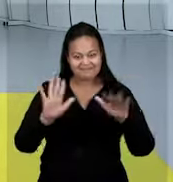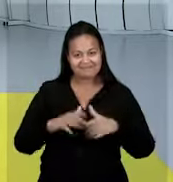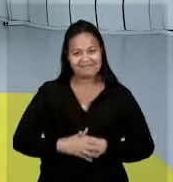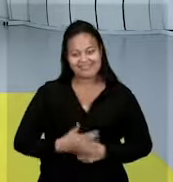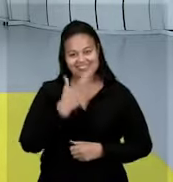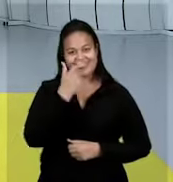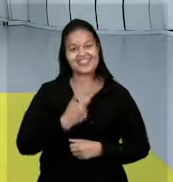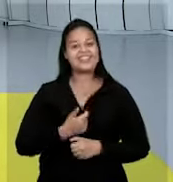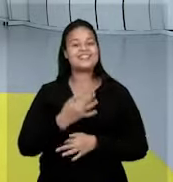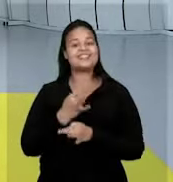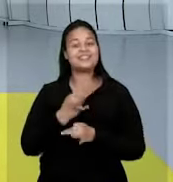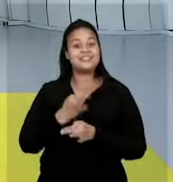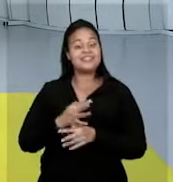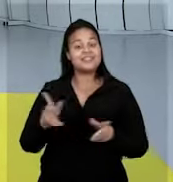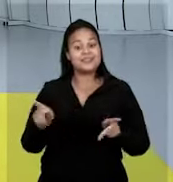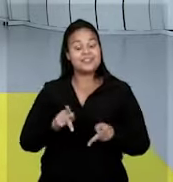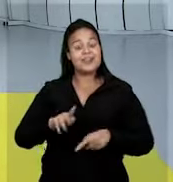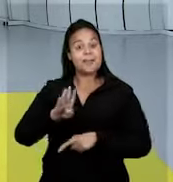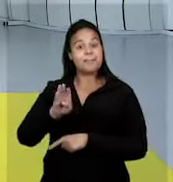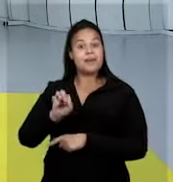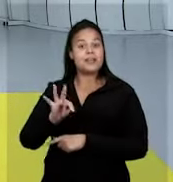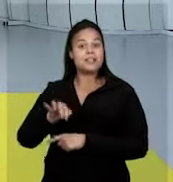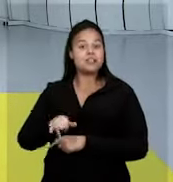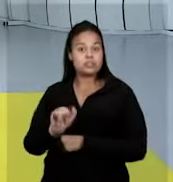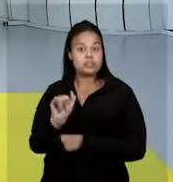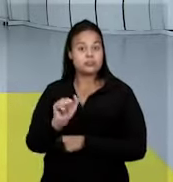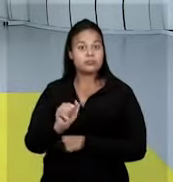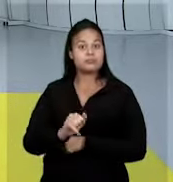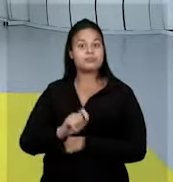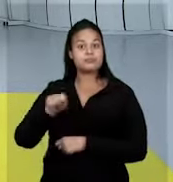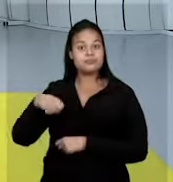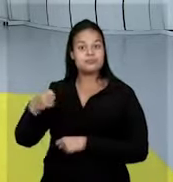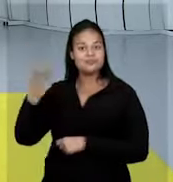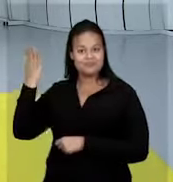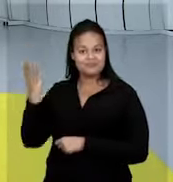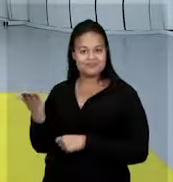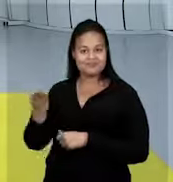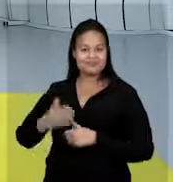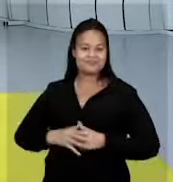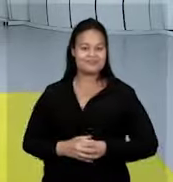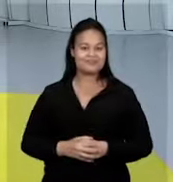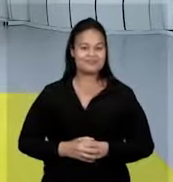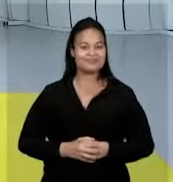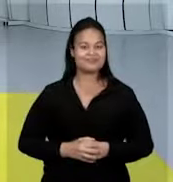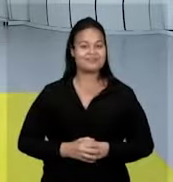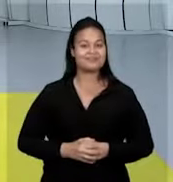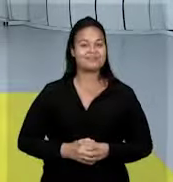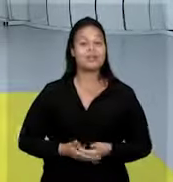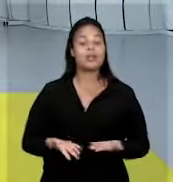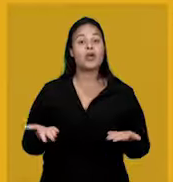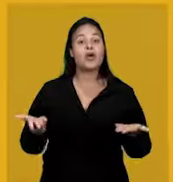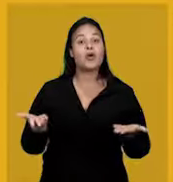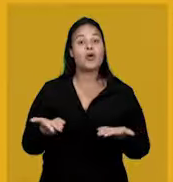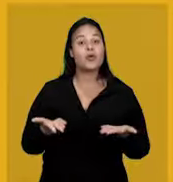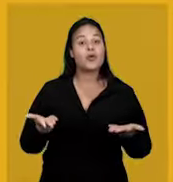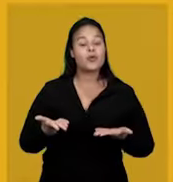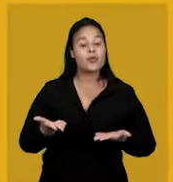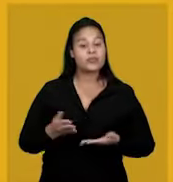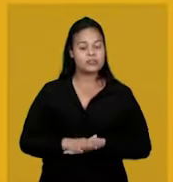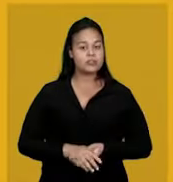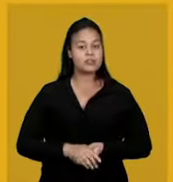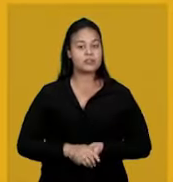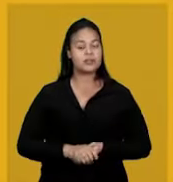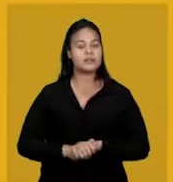eu sou a professora de Física Beth Carvalho e esse é o meu sinal. O tema da aula de hoje é